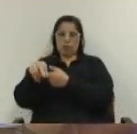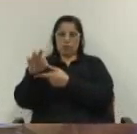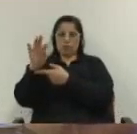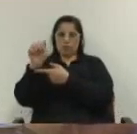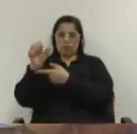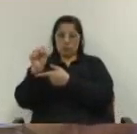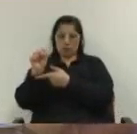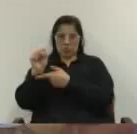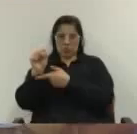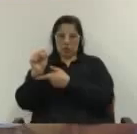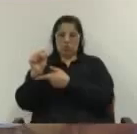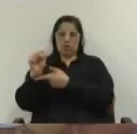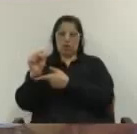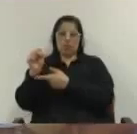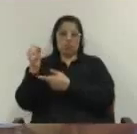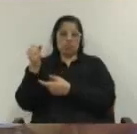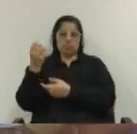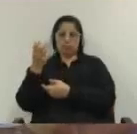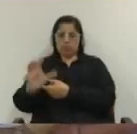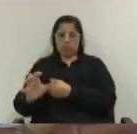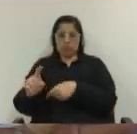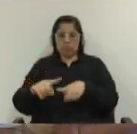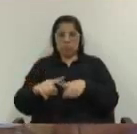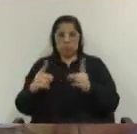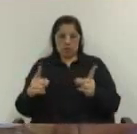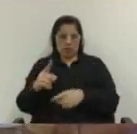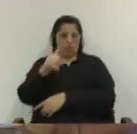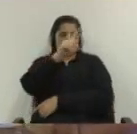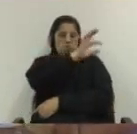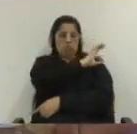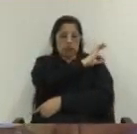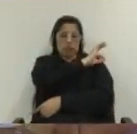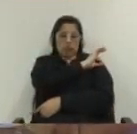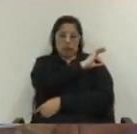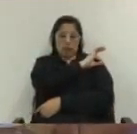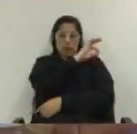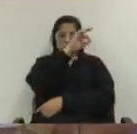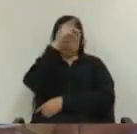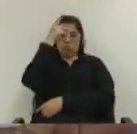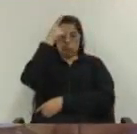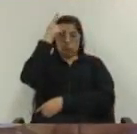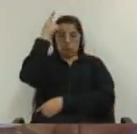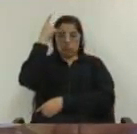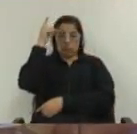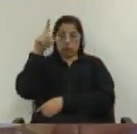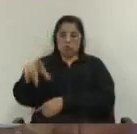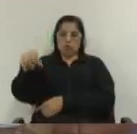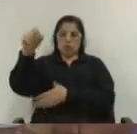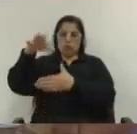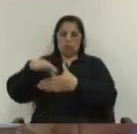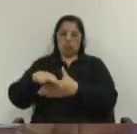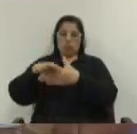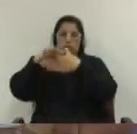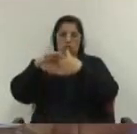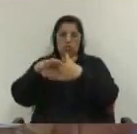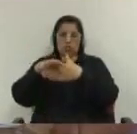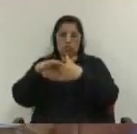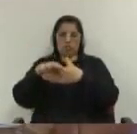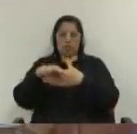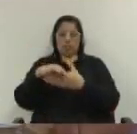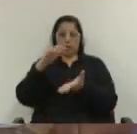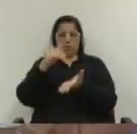o nomeou seu secretário. Logo podemos supor que ele é inteiramente